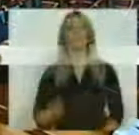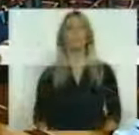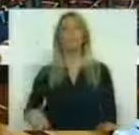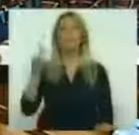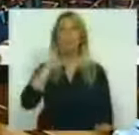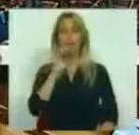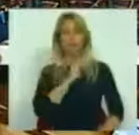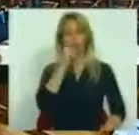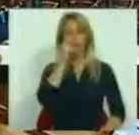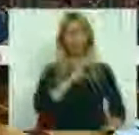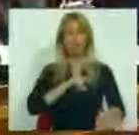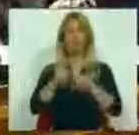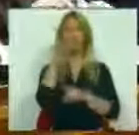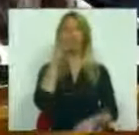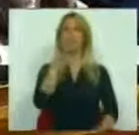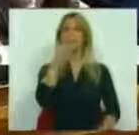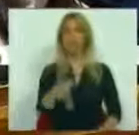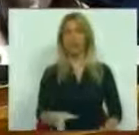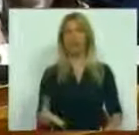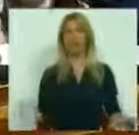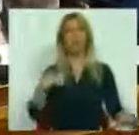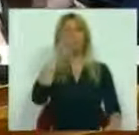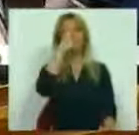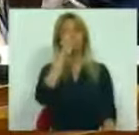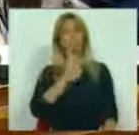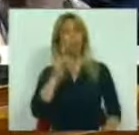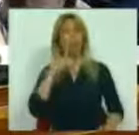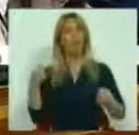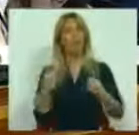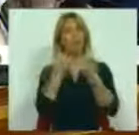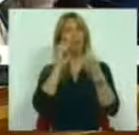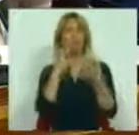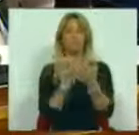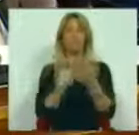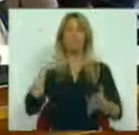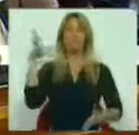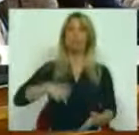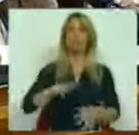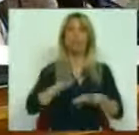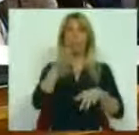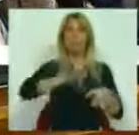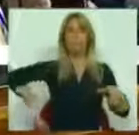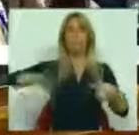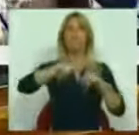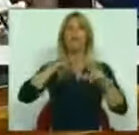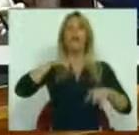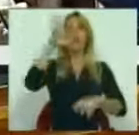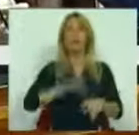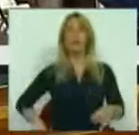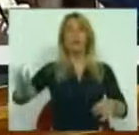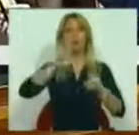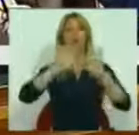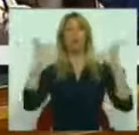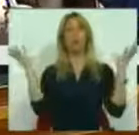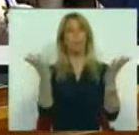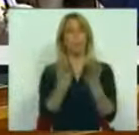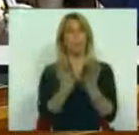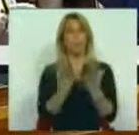Senhoras deputadas e senhores deputados, consciente dos desafios que se colocam a Portugal no atual contexto nacional e global,